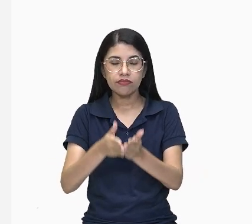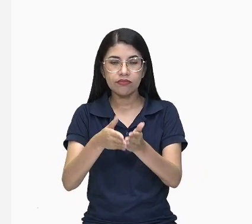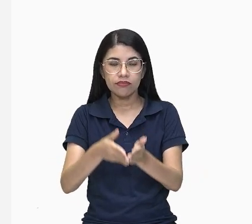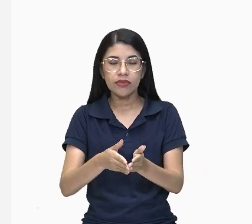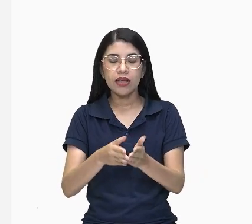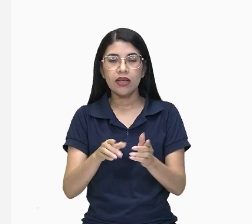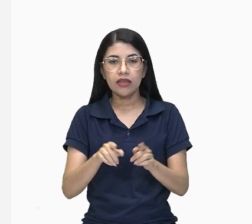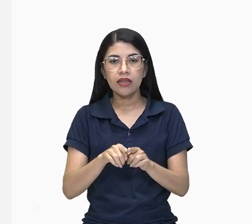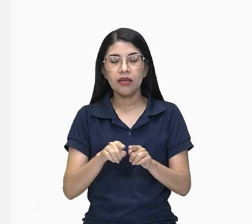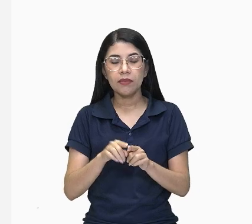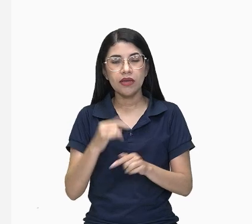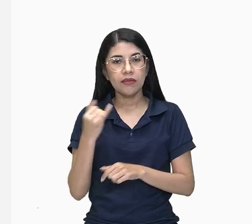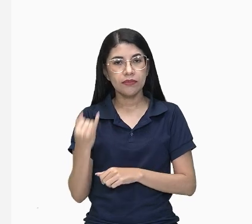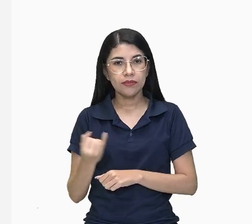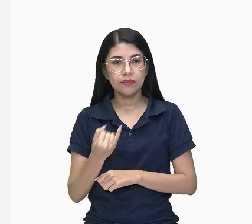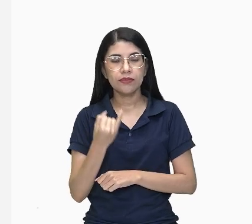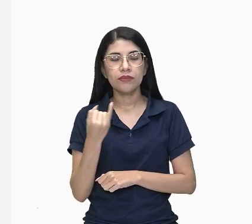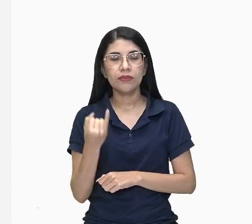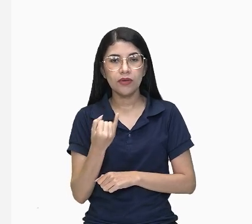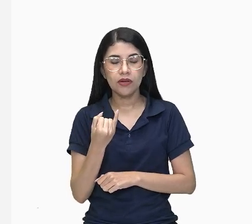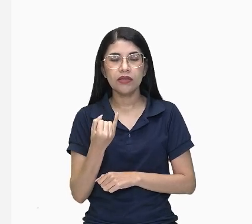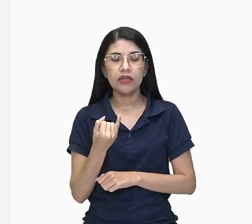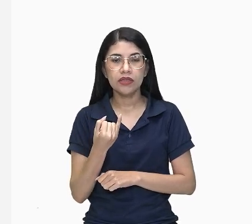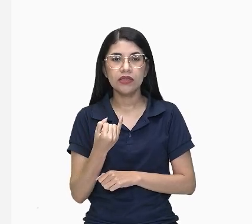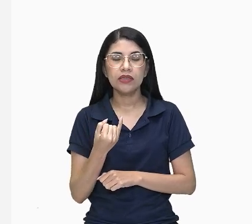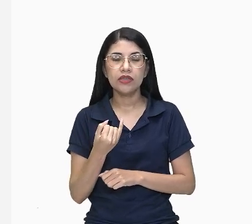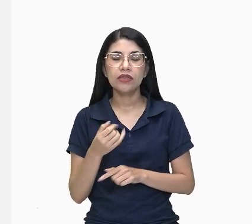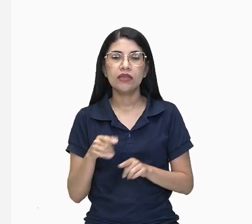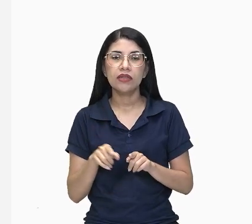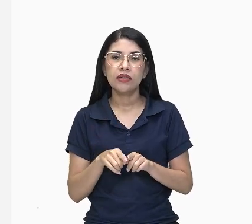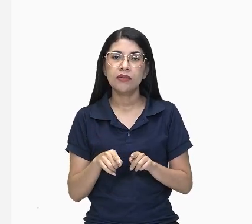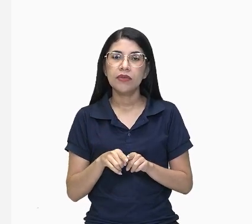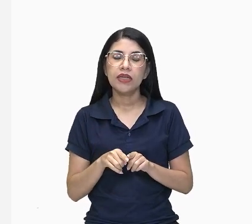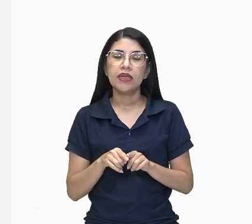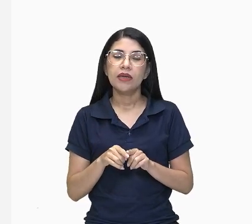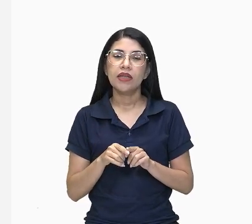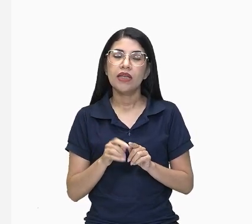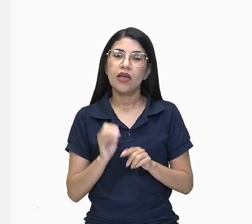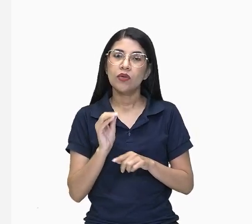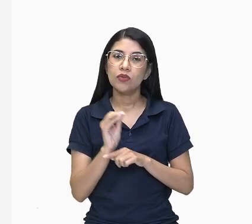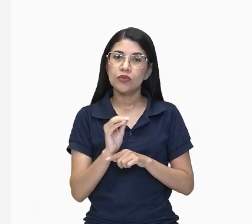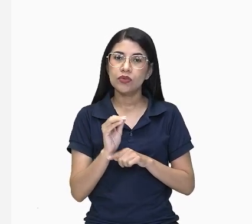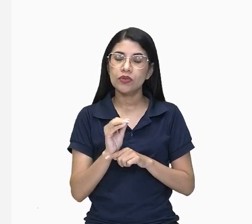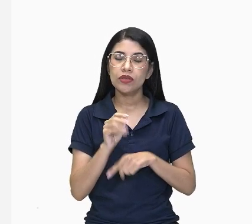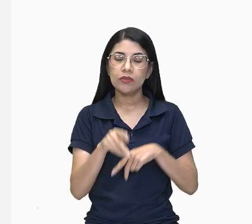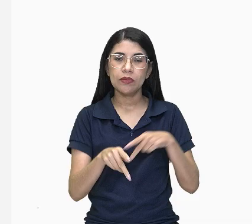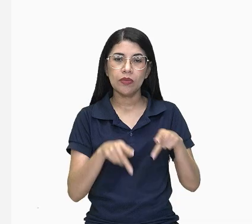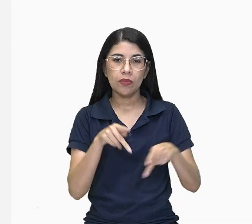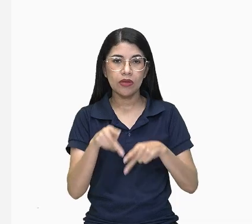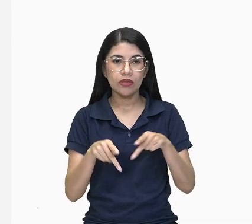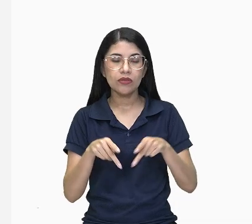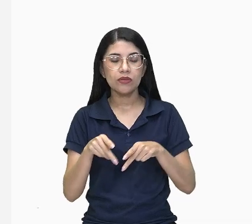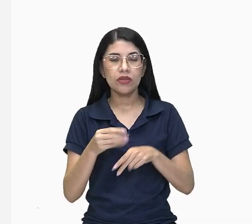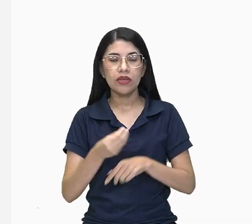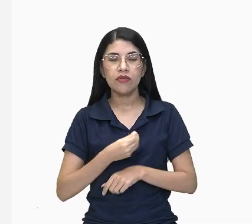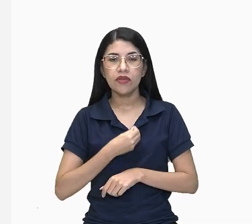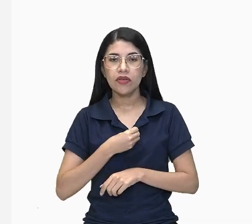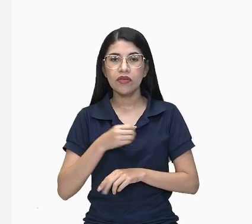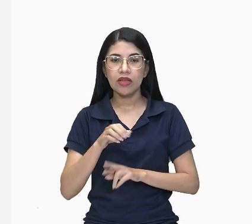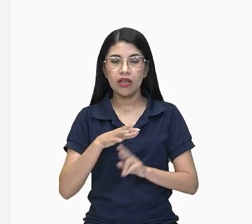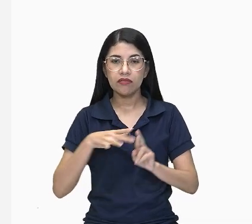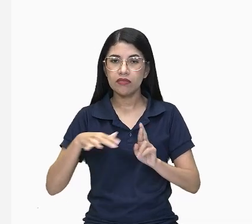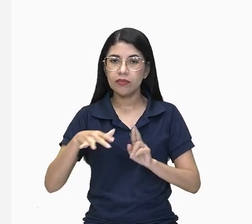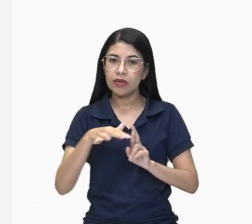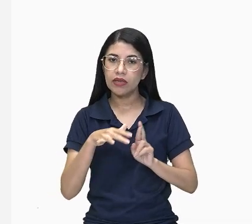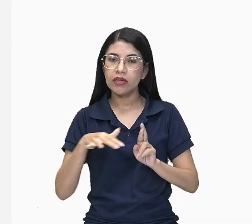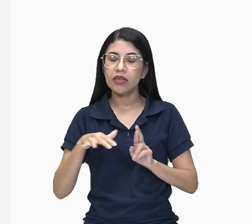têm uma importância muito significativa, sendo sustento para as populações ribeirinhas, para as